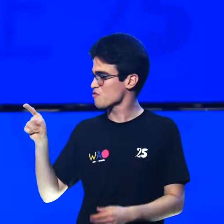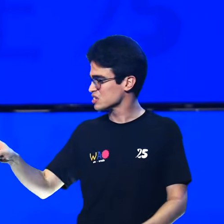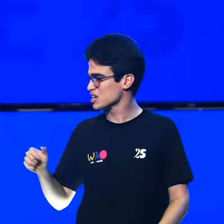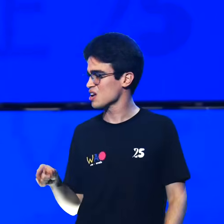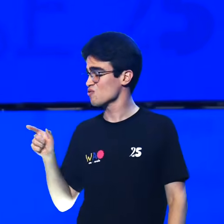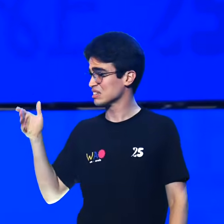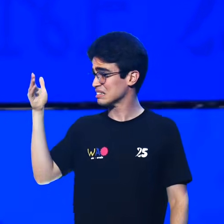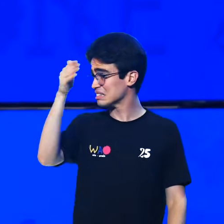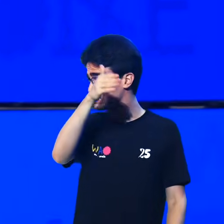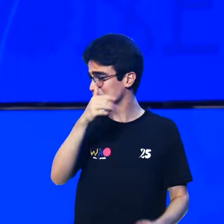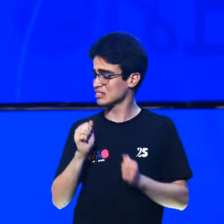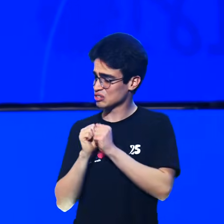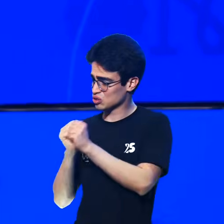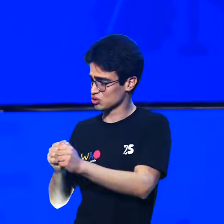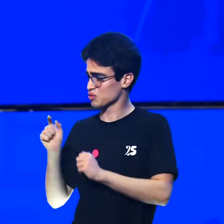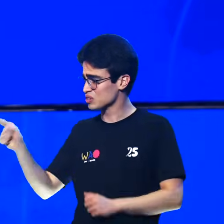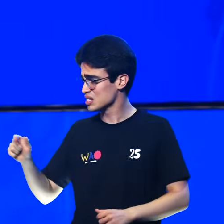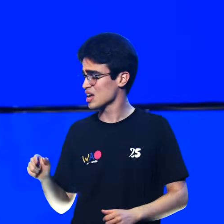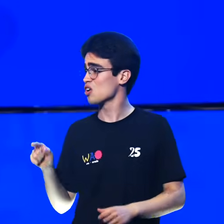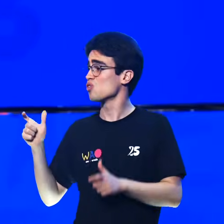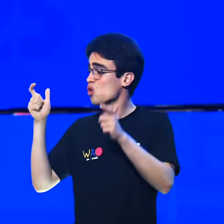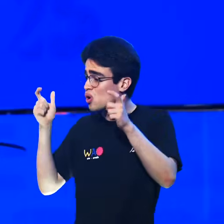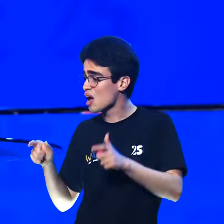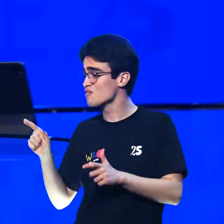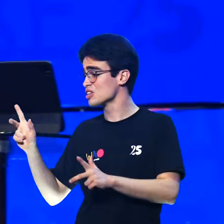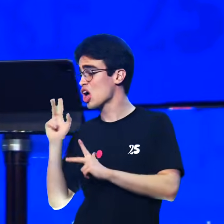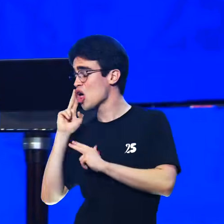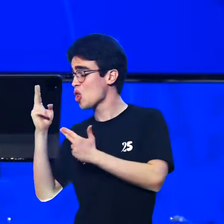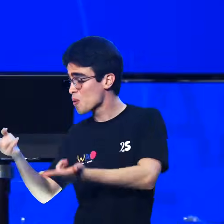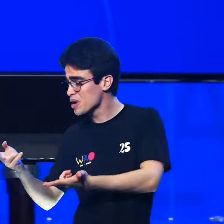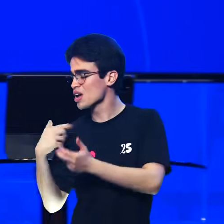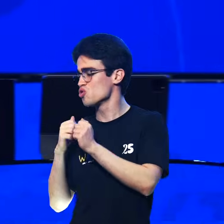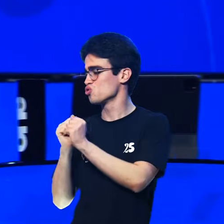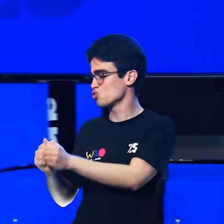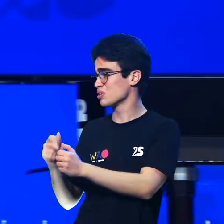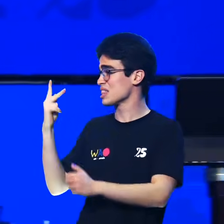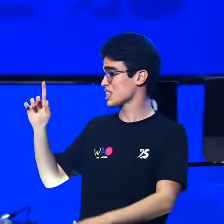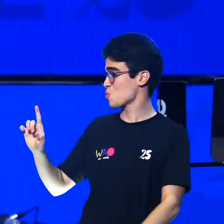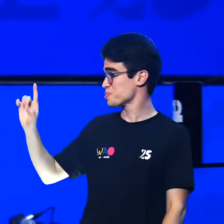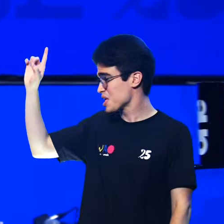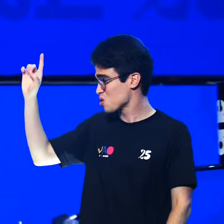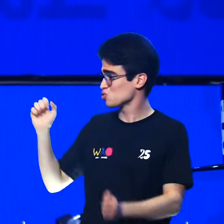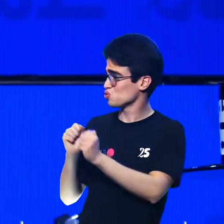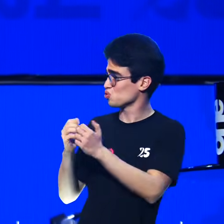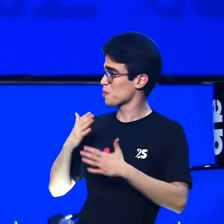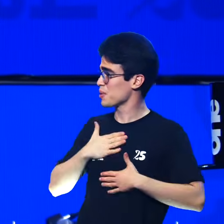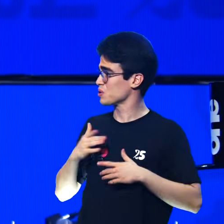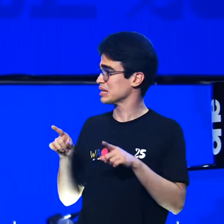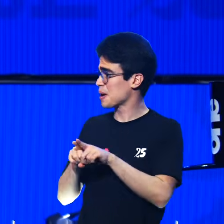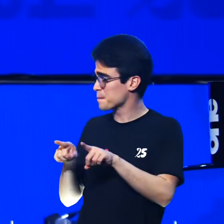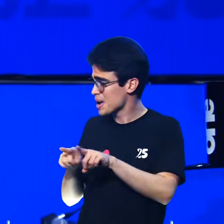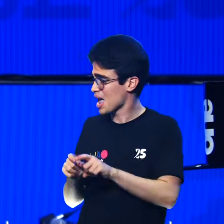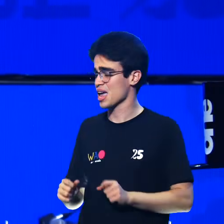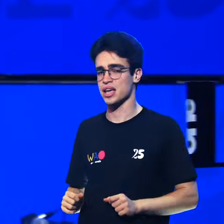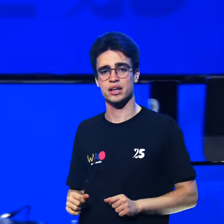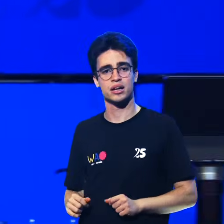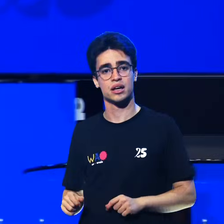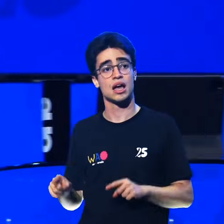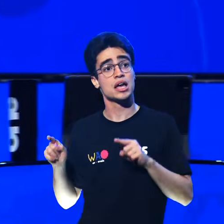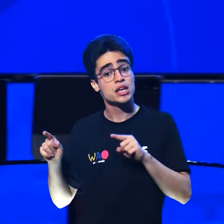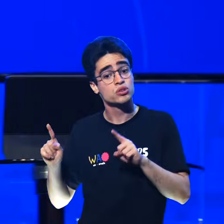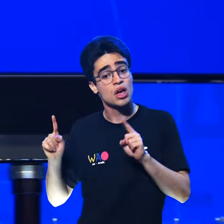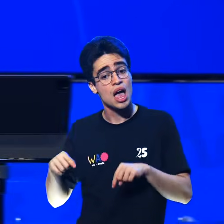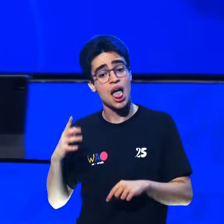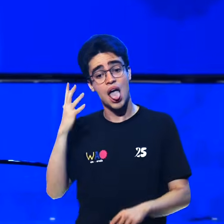tu fores eu irei, aonde tu pousares eu pousarei, teu Deus será o meu Deus. Isso é